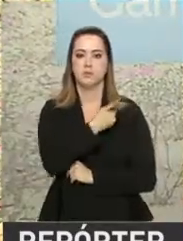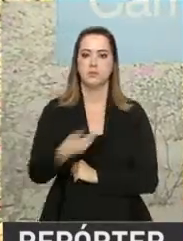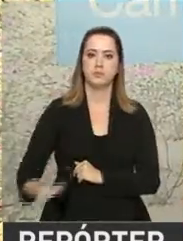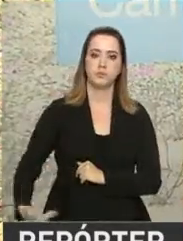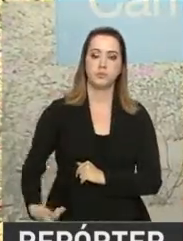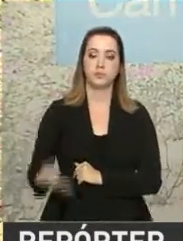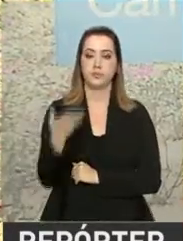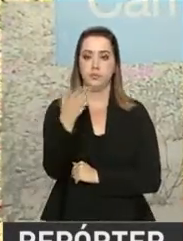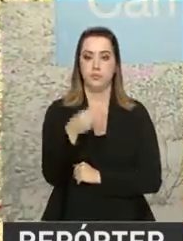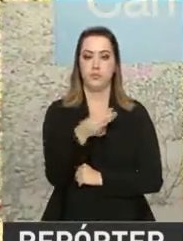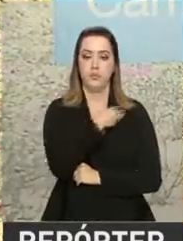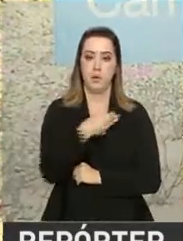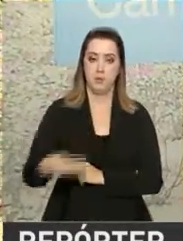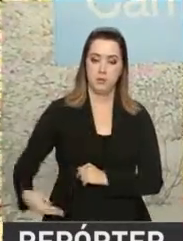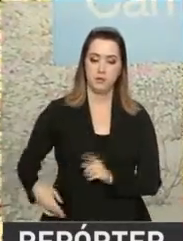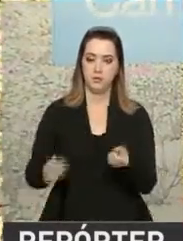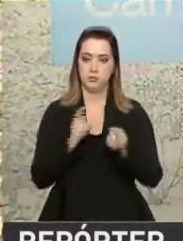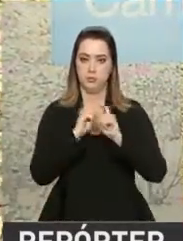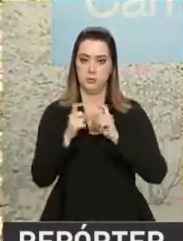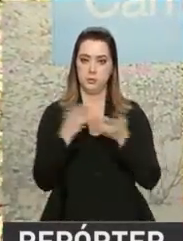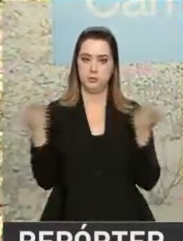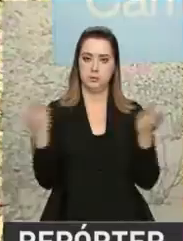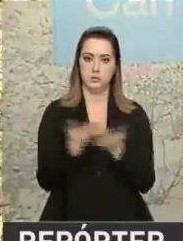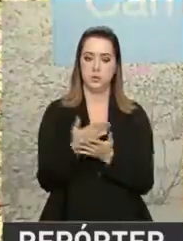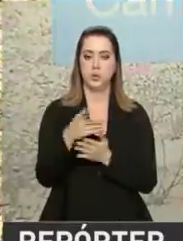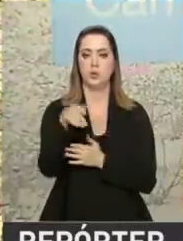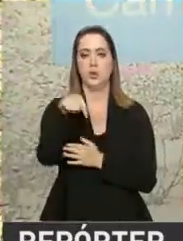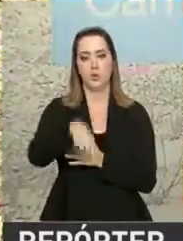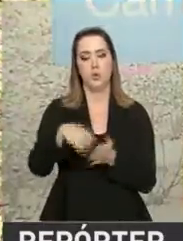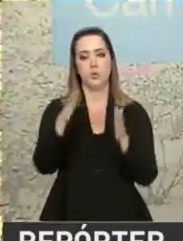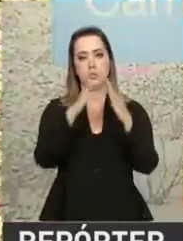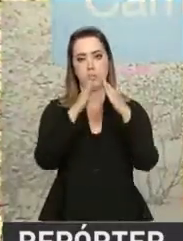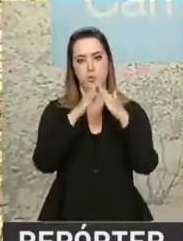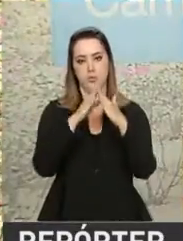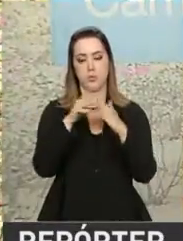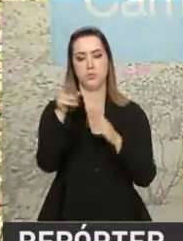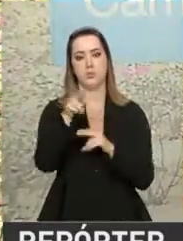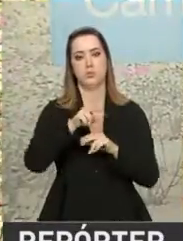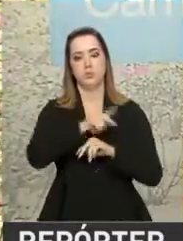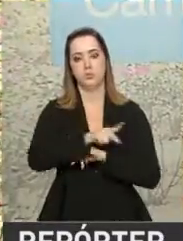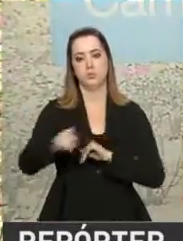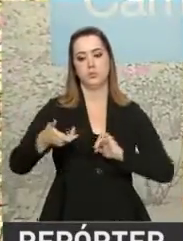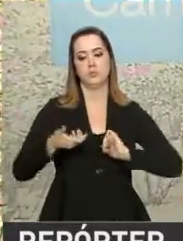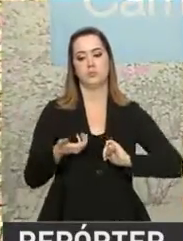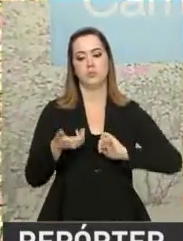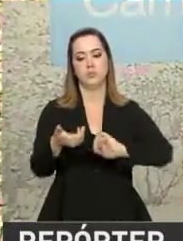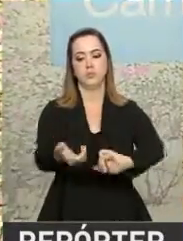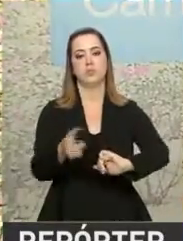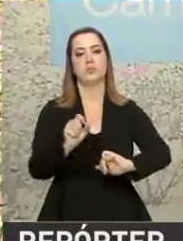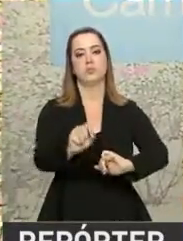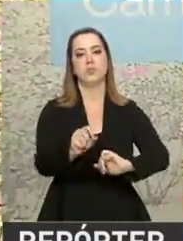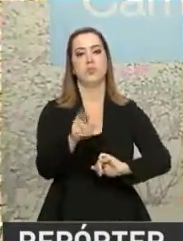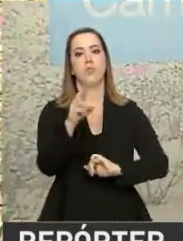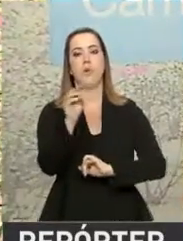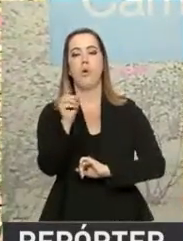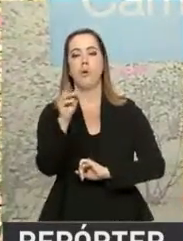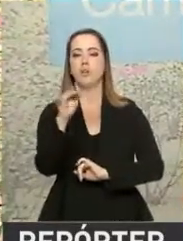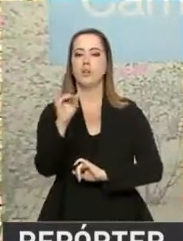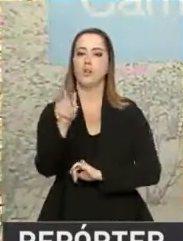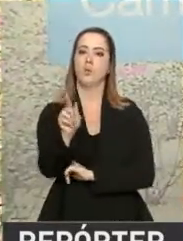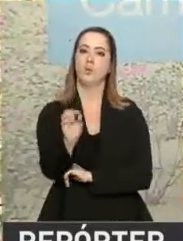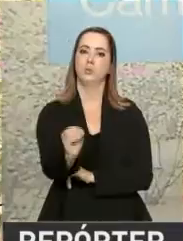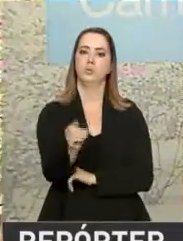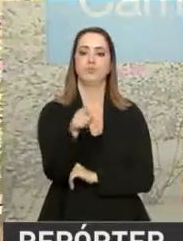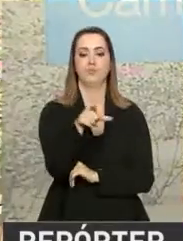da fazenda henrique meirelles participou hoje de um café da manhã aqui na casa do presidente da câmara dos deputados rodrigo maia